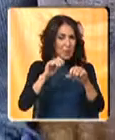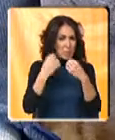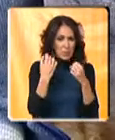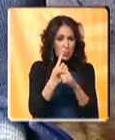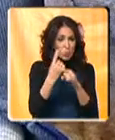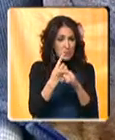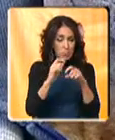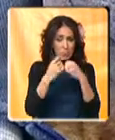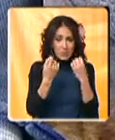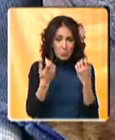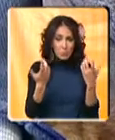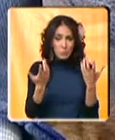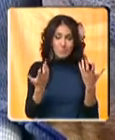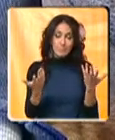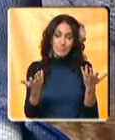tempo. Mas...